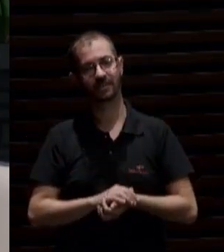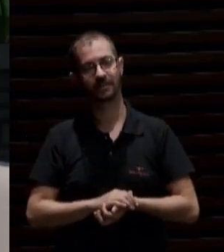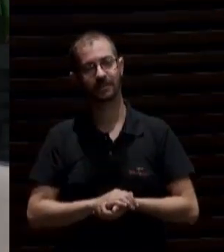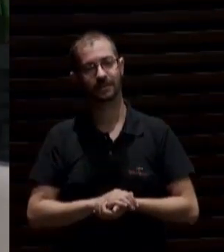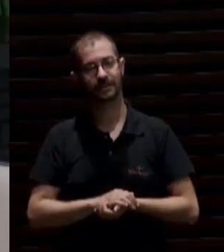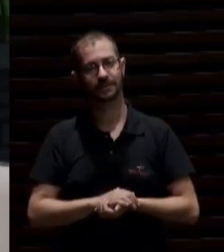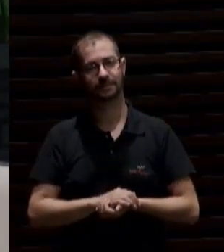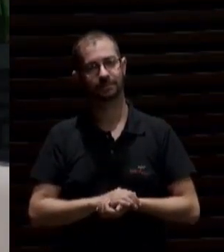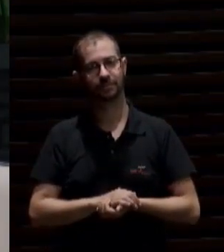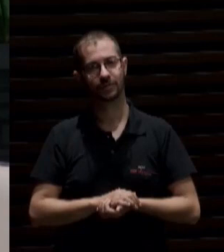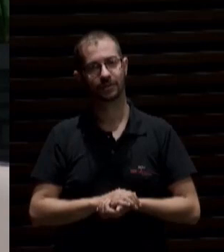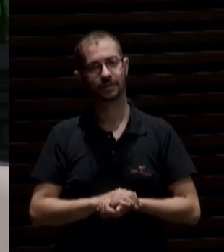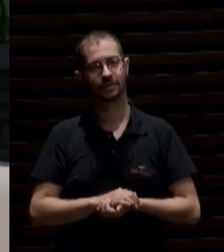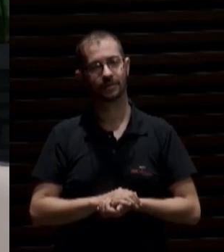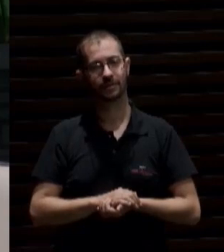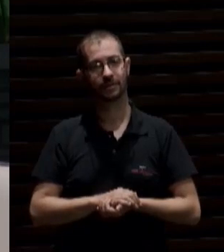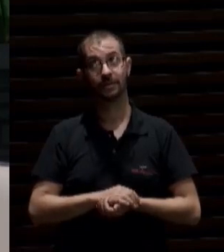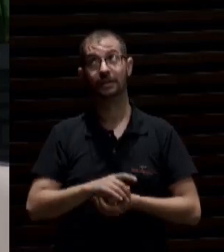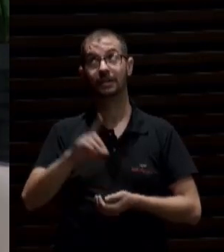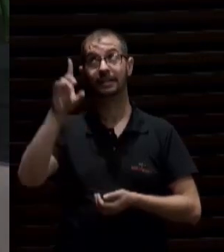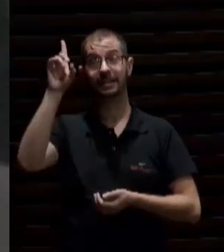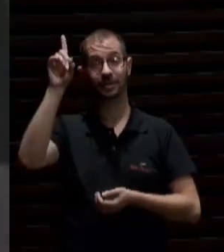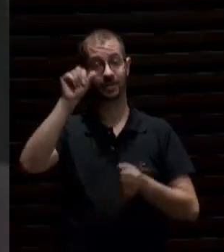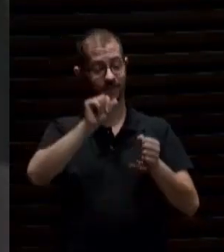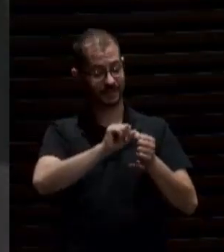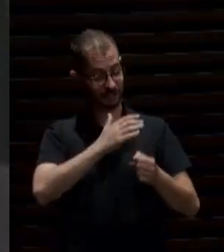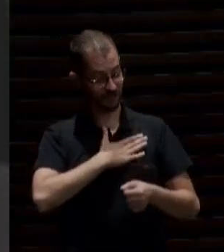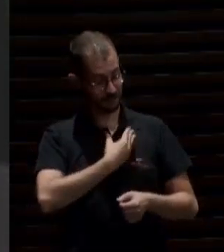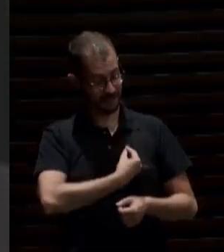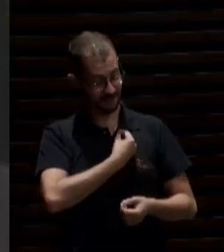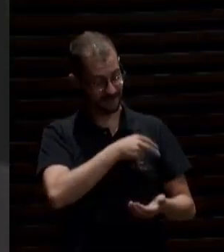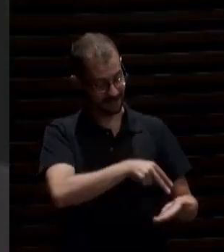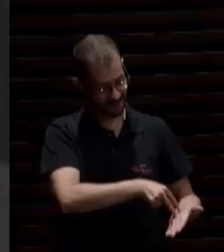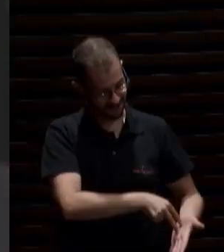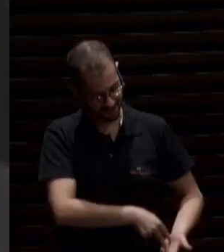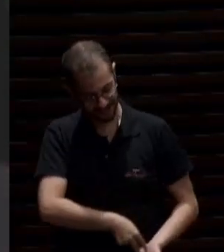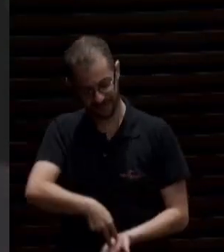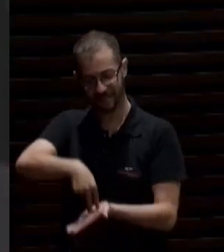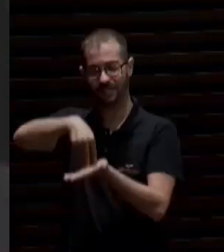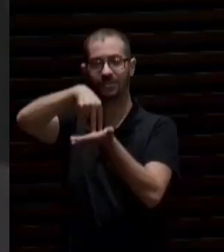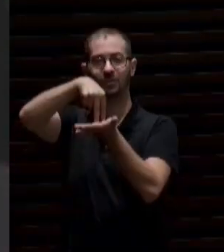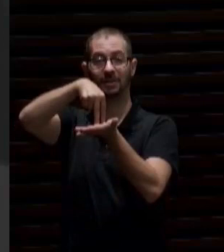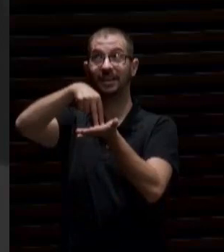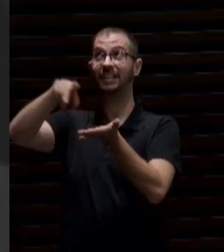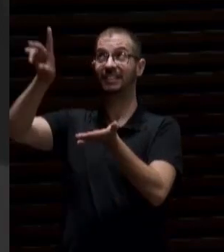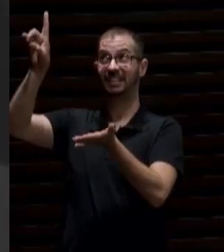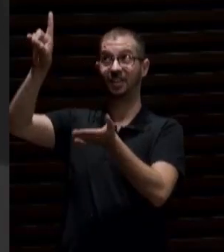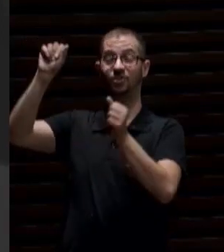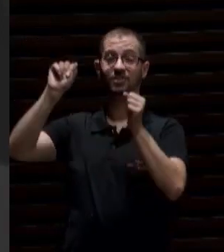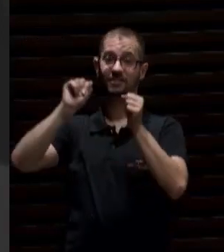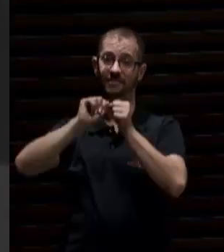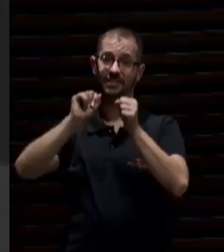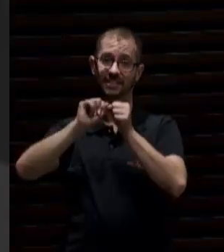Tu, porém, fizeste a minha vida subir da sepultura, ó Senhor meu Deus. Tu, porém, todas